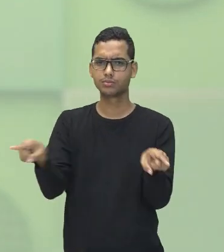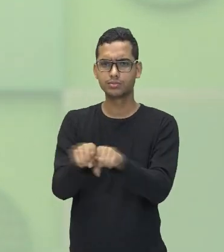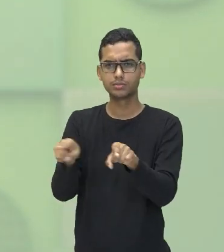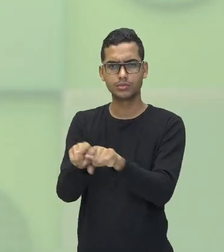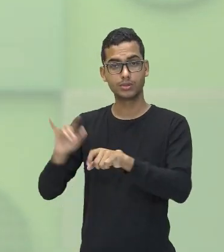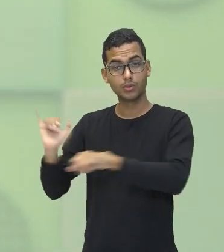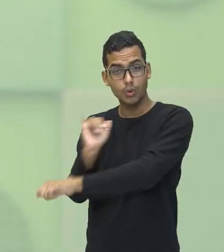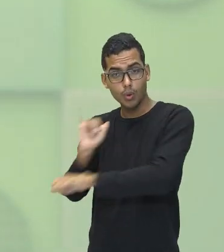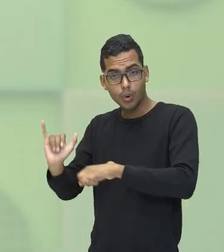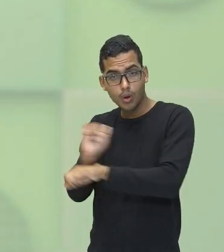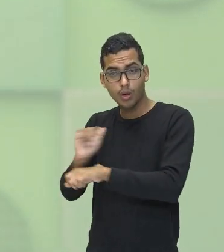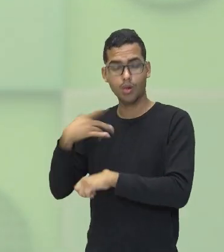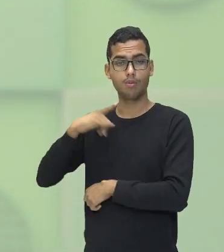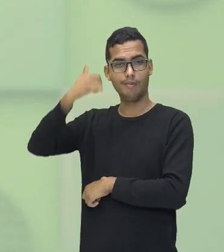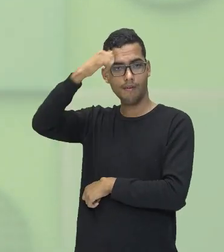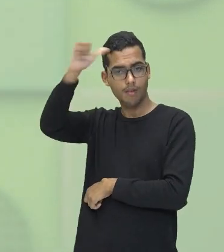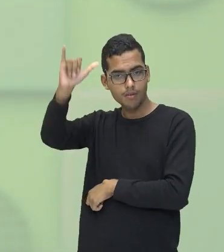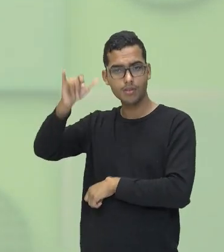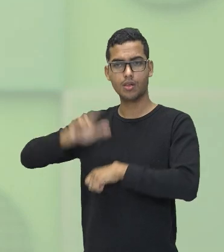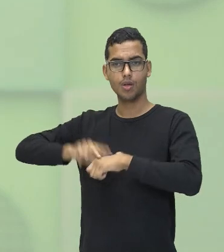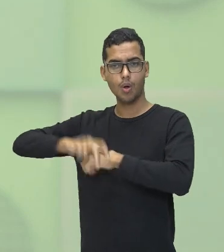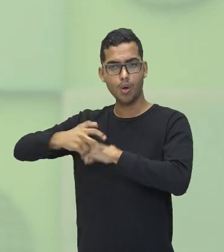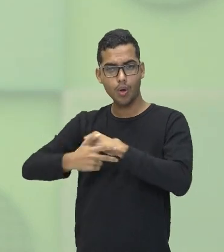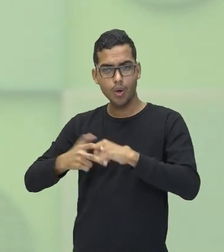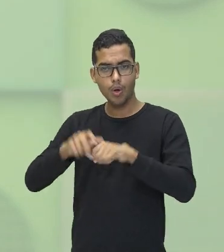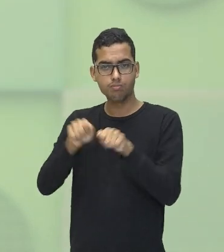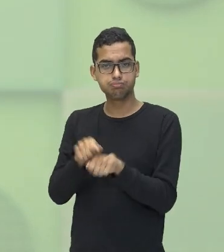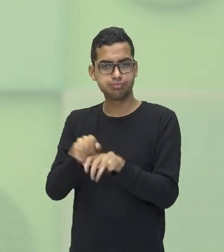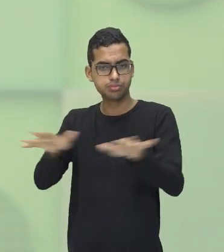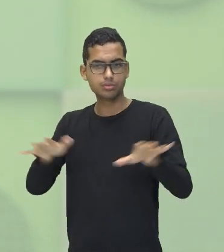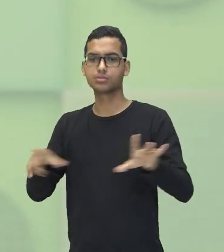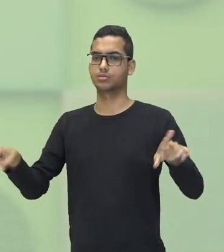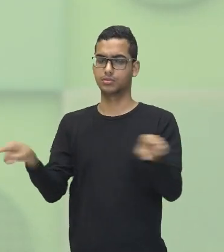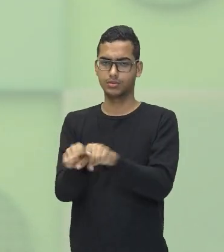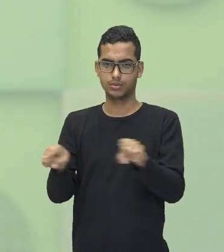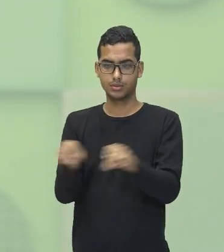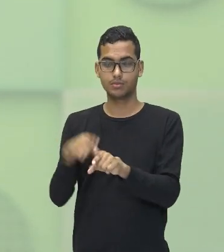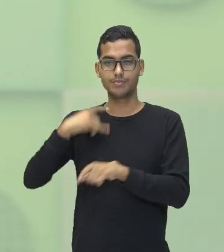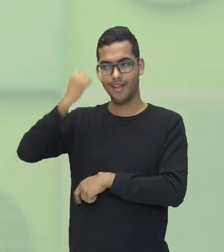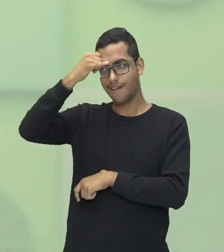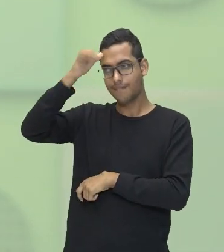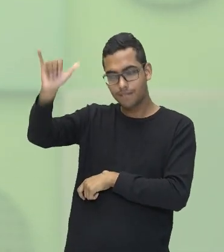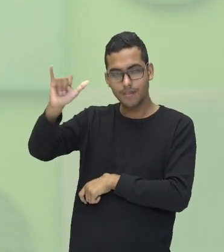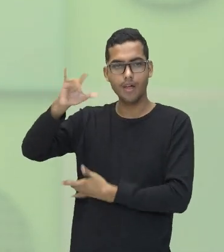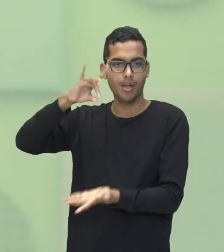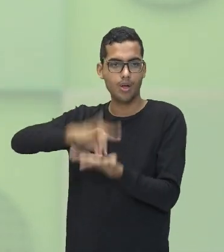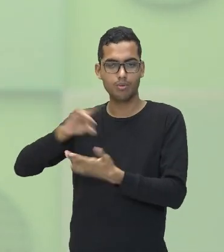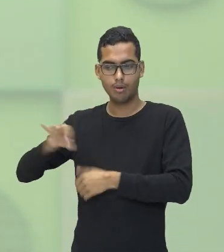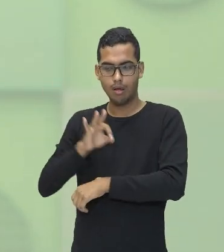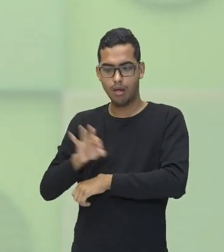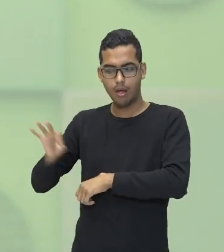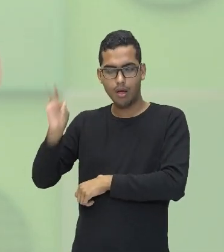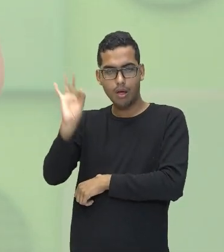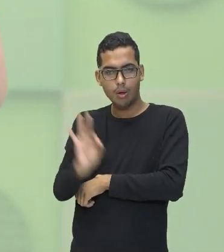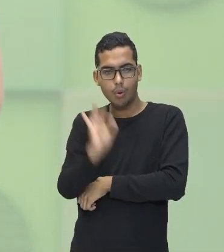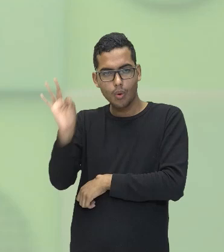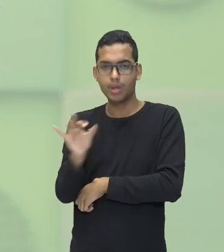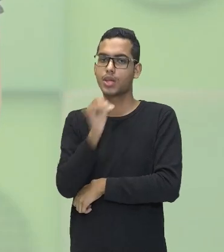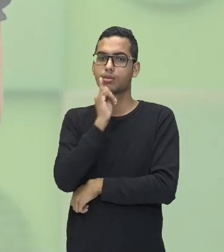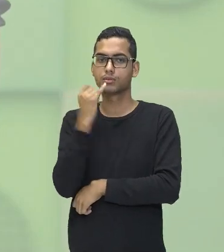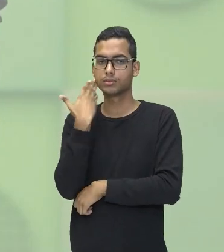também métodos de precaução, onde ele evita a proliferação do mosquito, como por